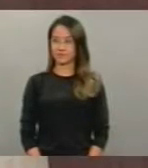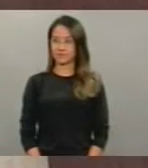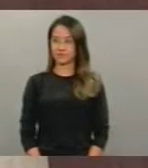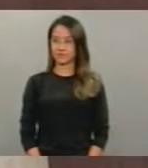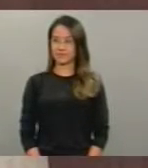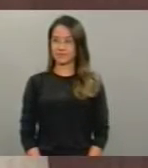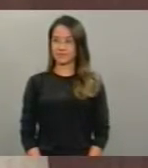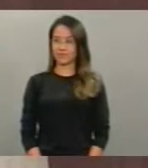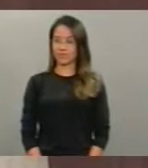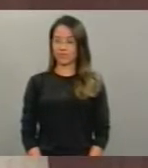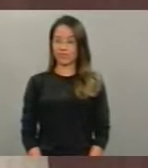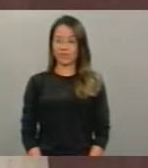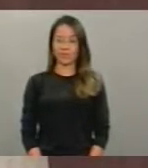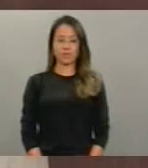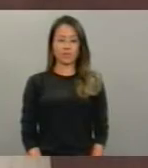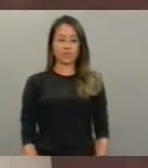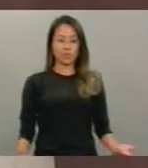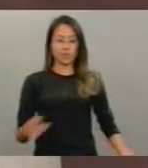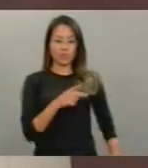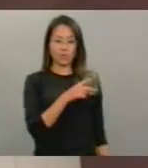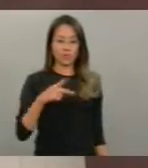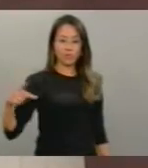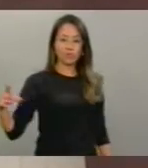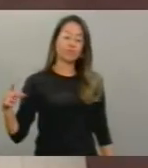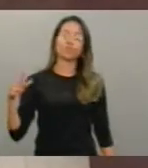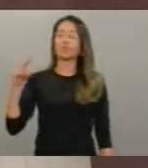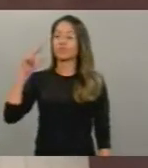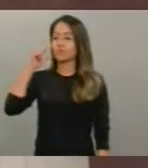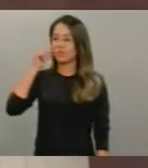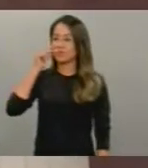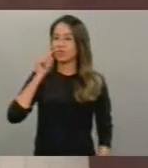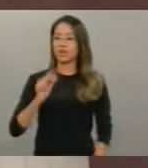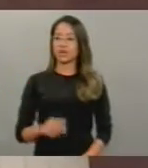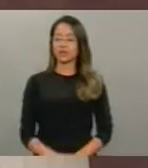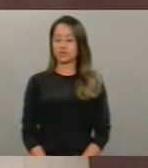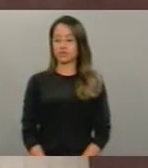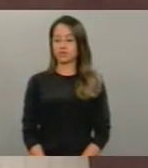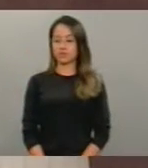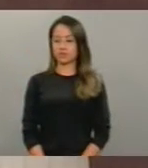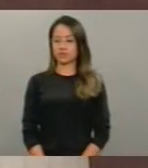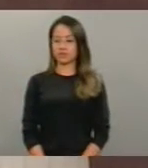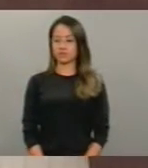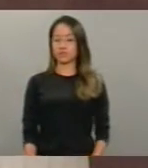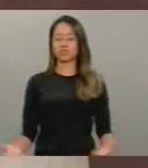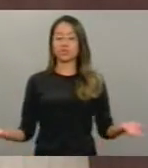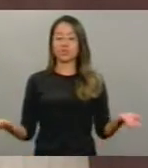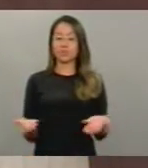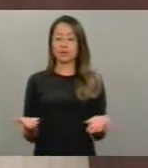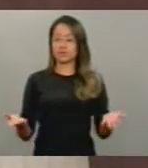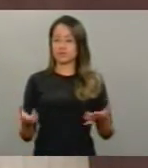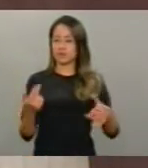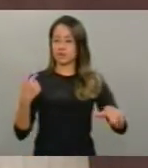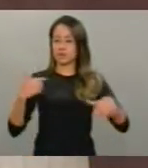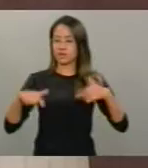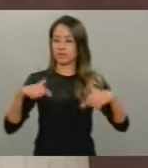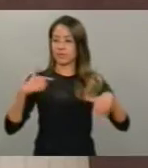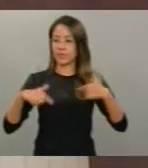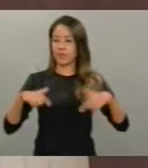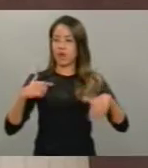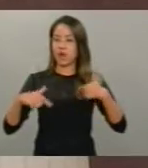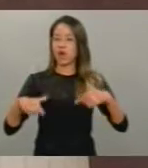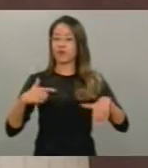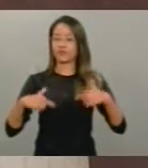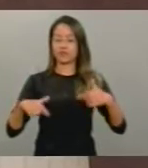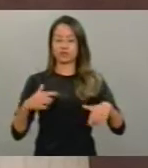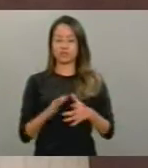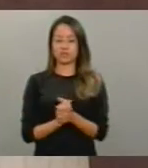Senhor presidente, deputado Heitor Ferrer, senhoras deputadas, senhores deputados, às trabalhadoras, aos trabalhadores, agradeço a cessão do